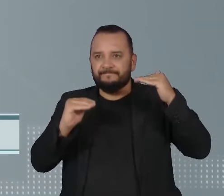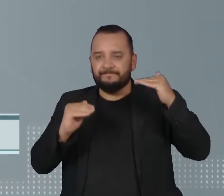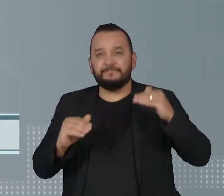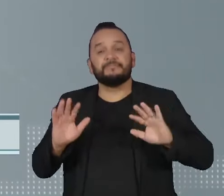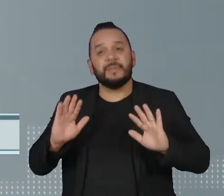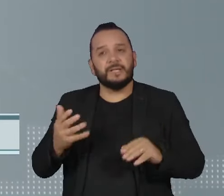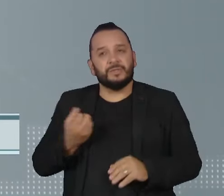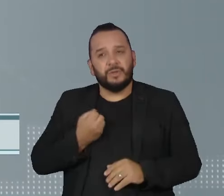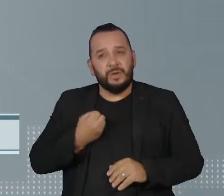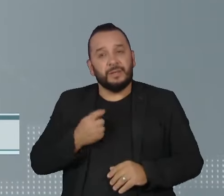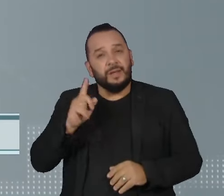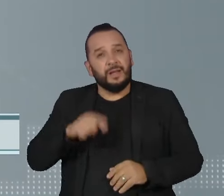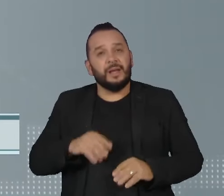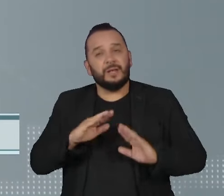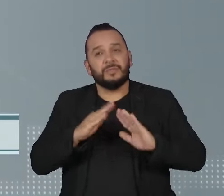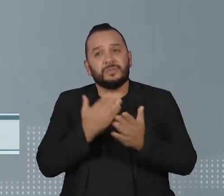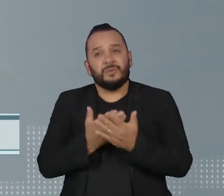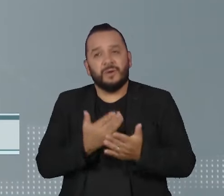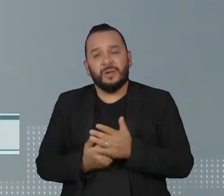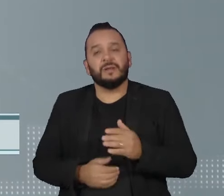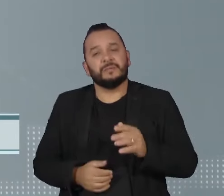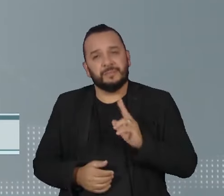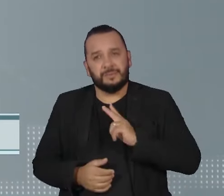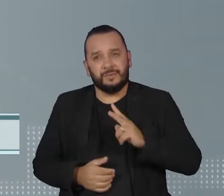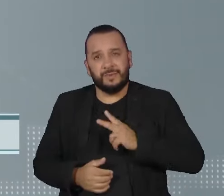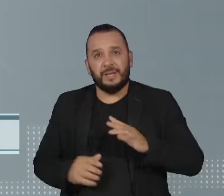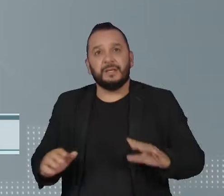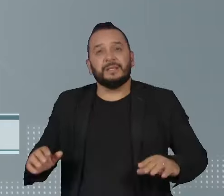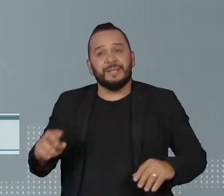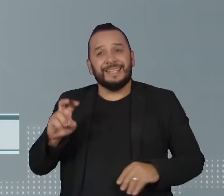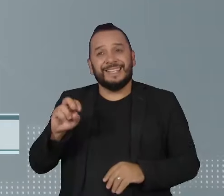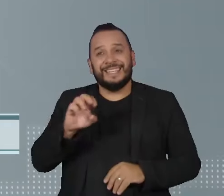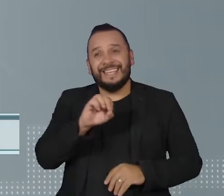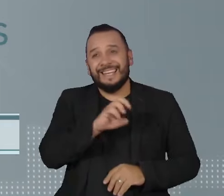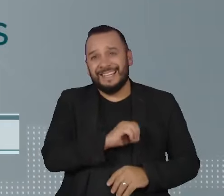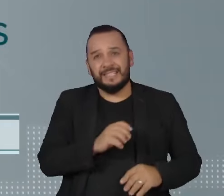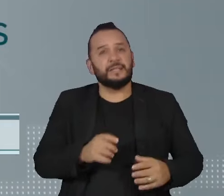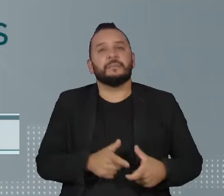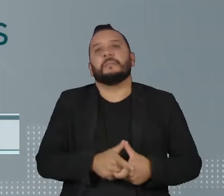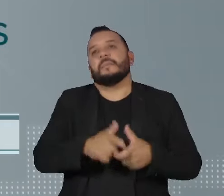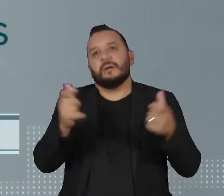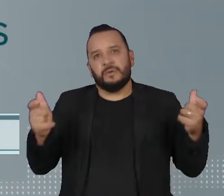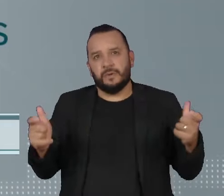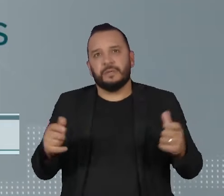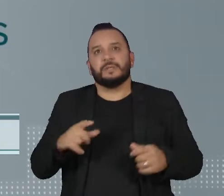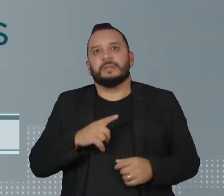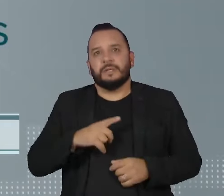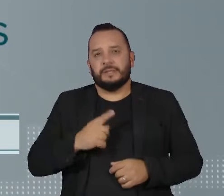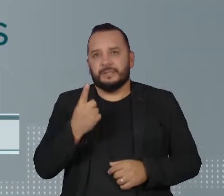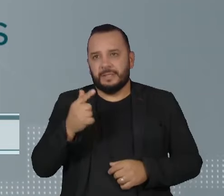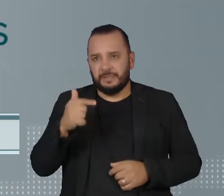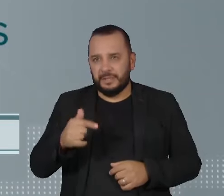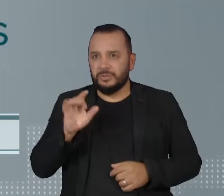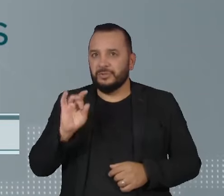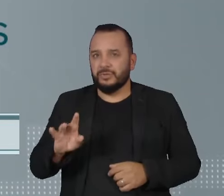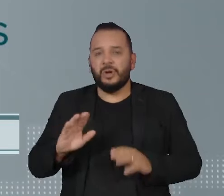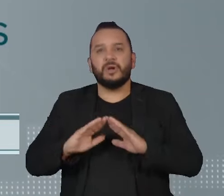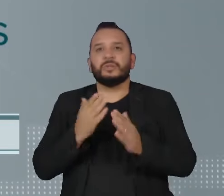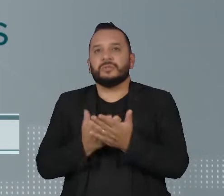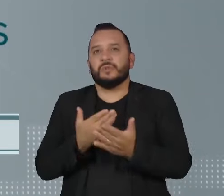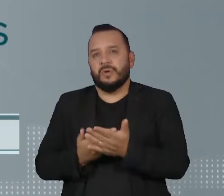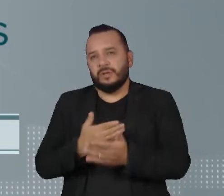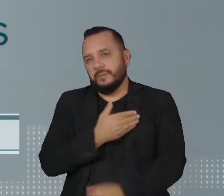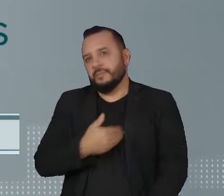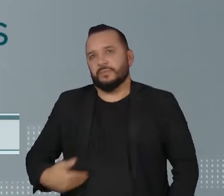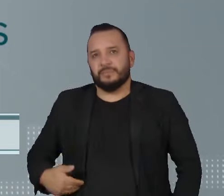ainda é dominado pelas escolas privadas. Das 500 maiores em redação, apenas 17 são de alunos de escolas